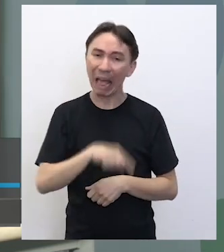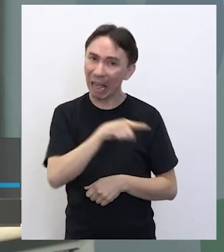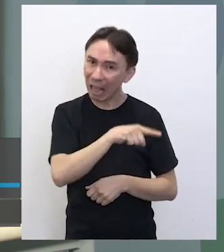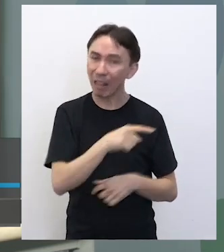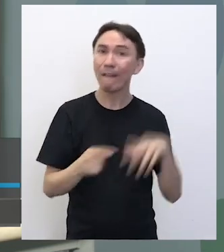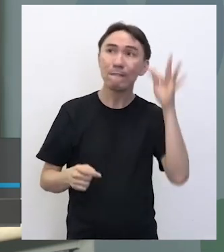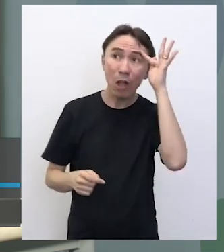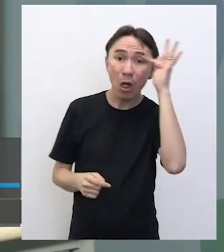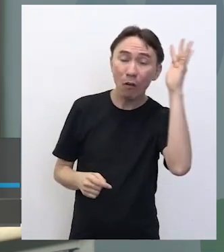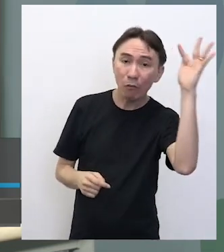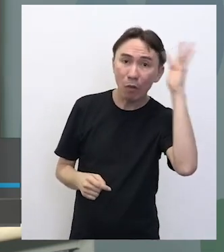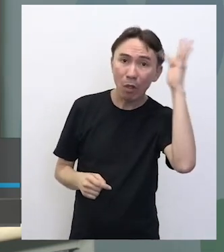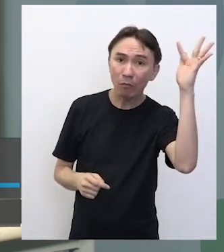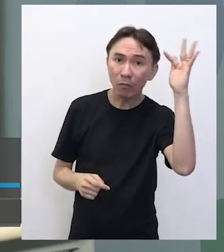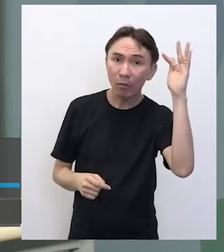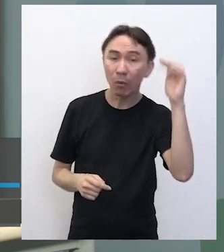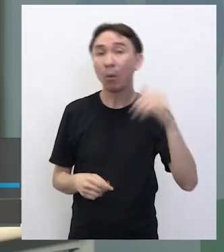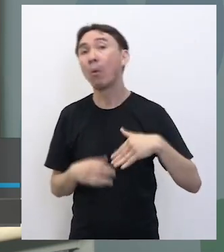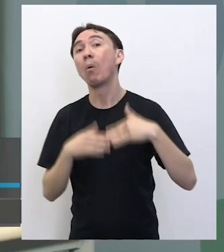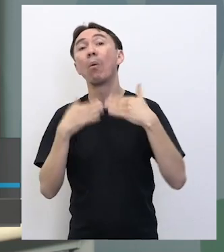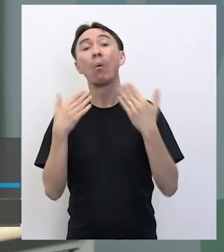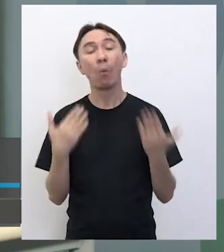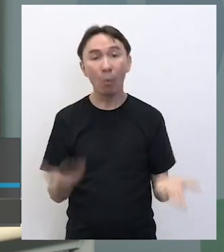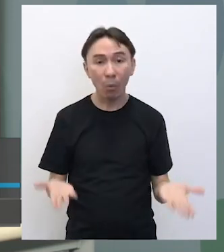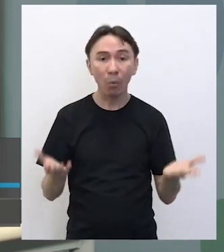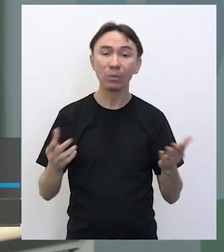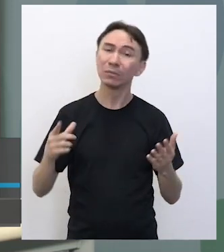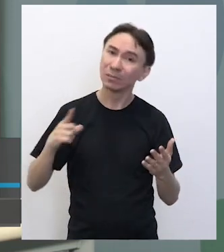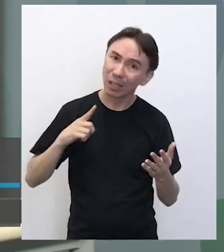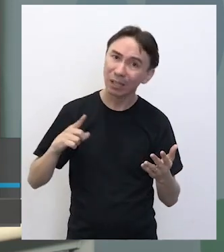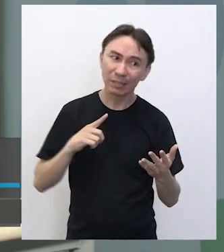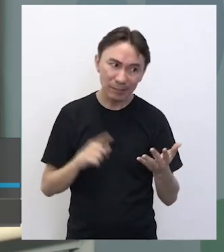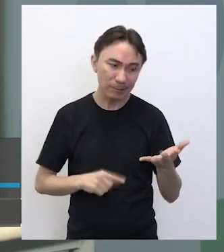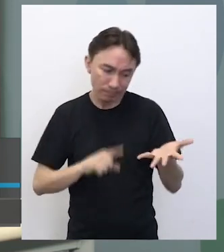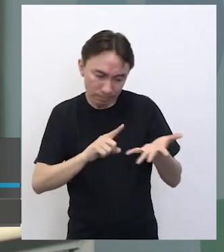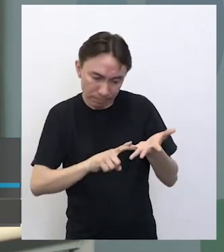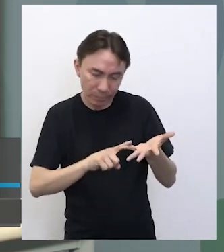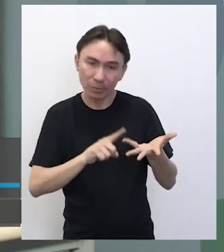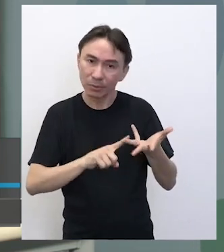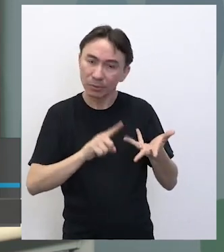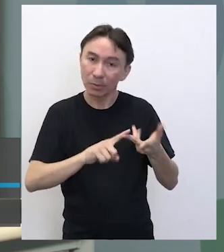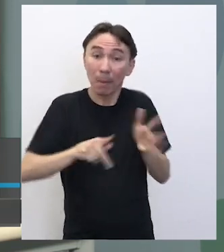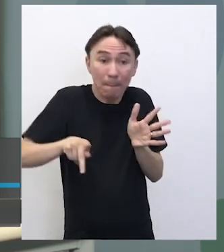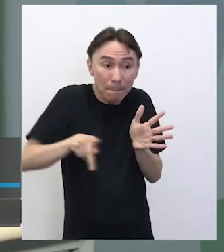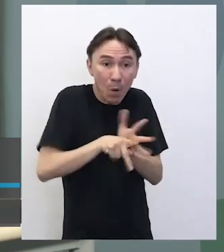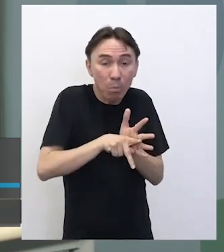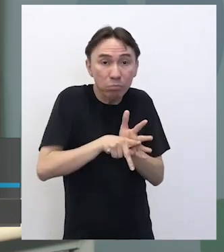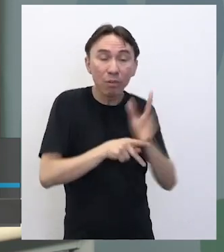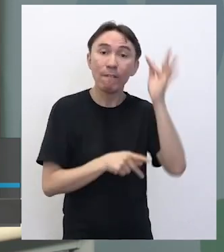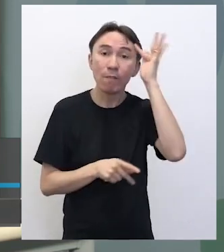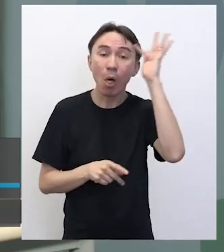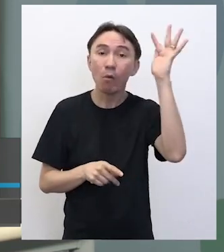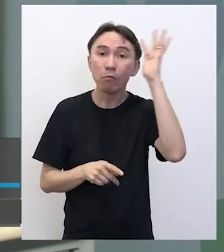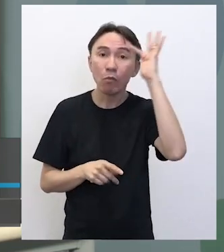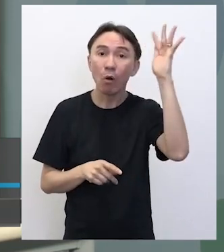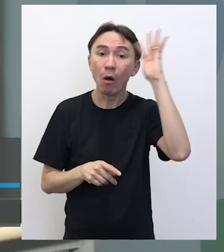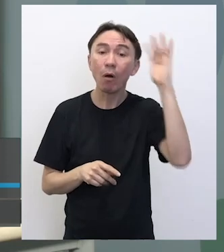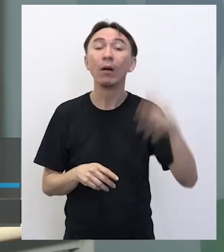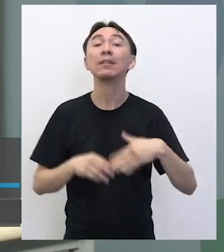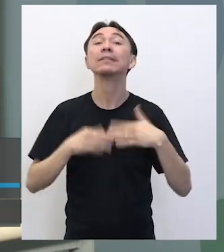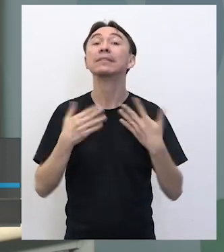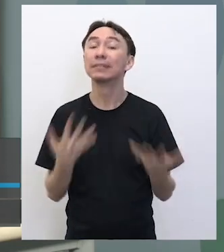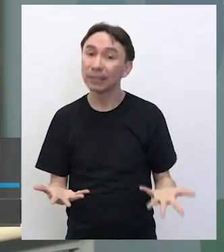filósofo? Ou será que existem algumas características bastante específicas que configuram,